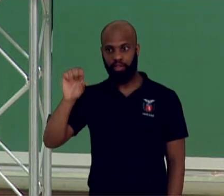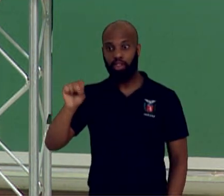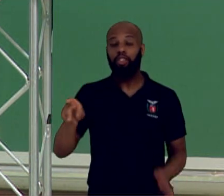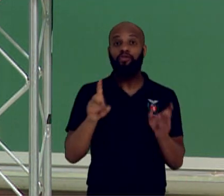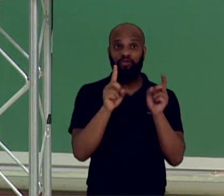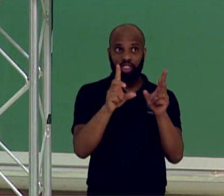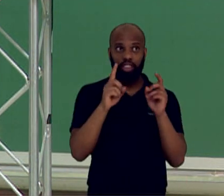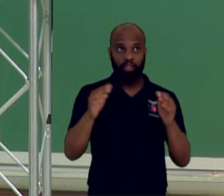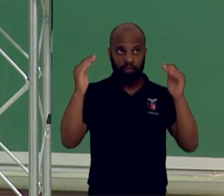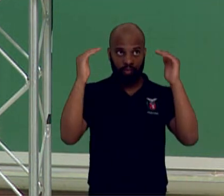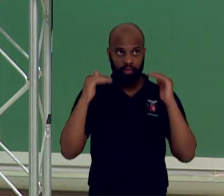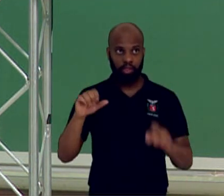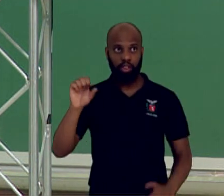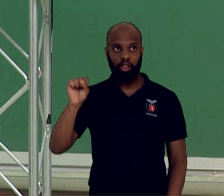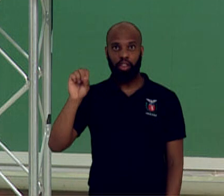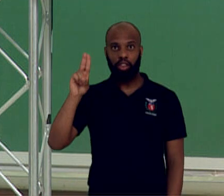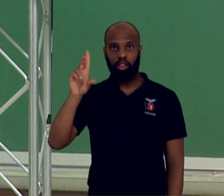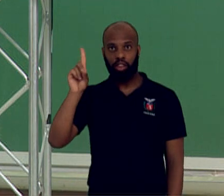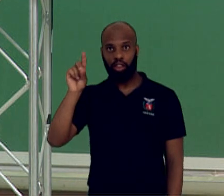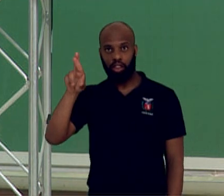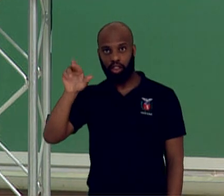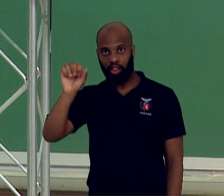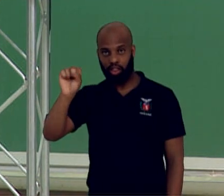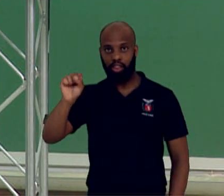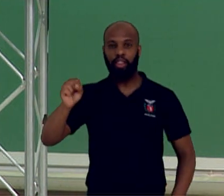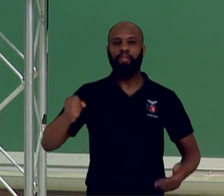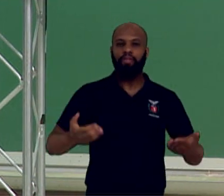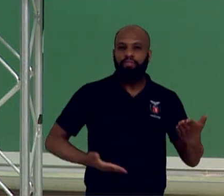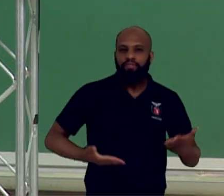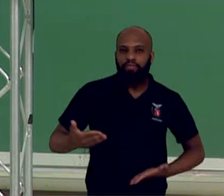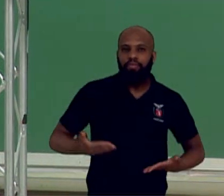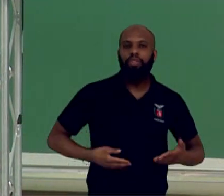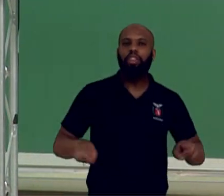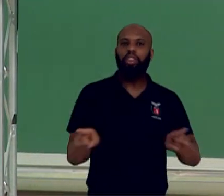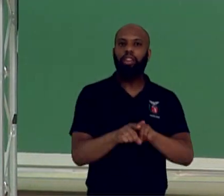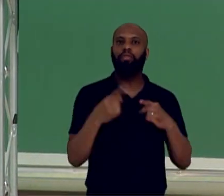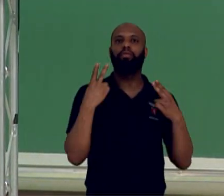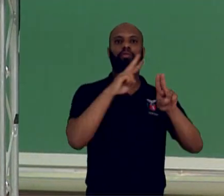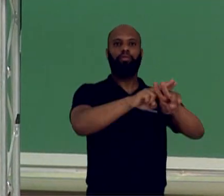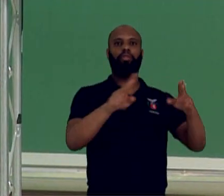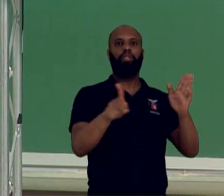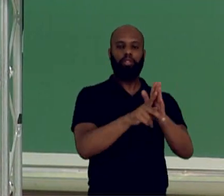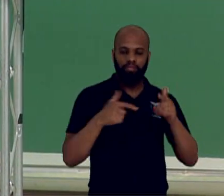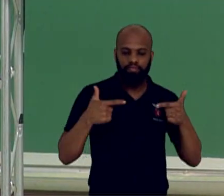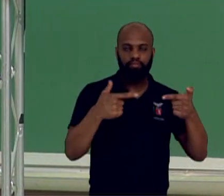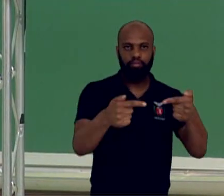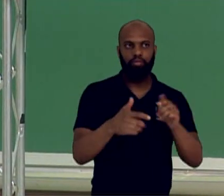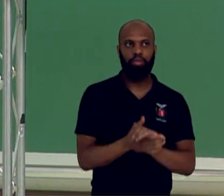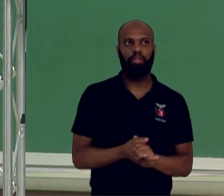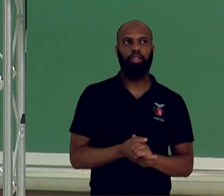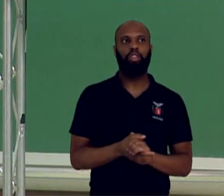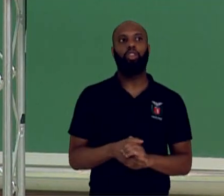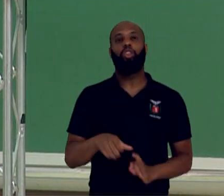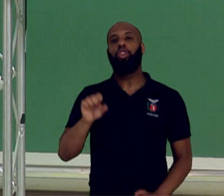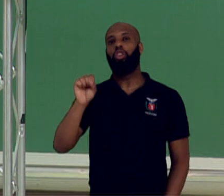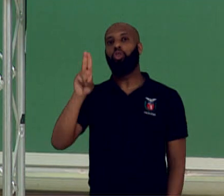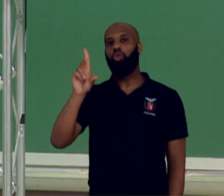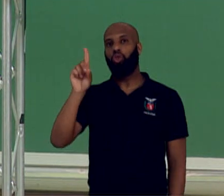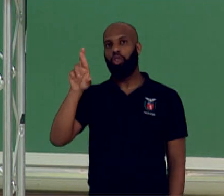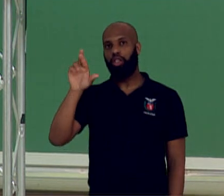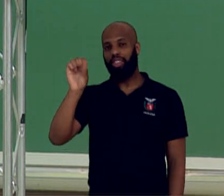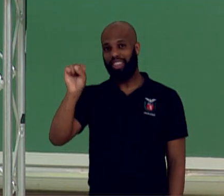comerciantes, sudras, servos e prisioneiros de guerra. Você vai pensar assim, ser um sudra estava difícil, né? Estava